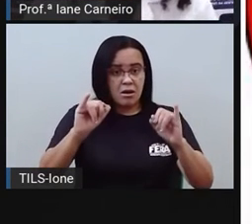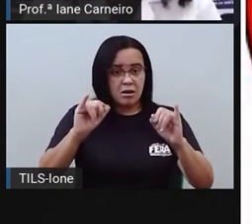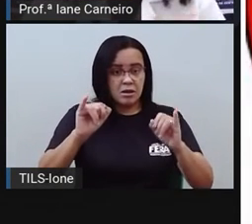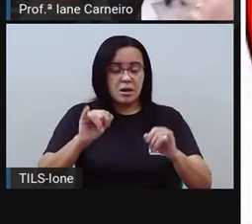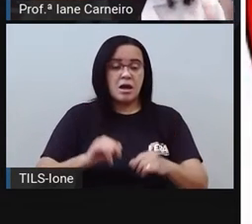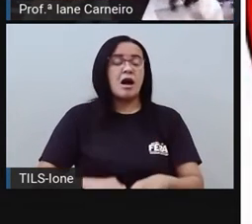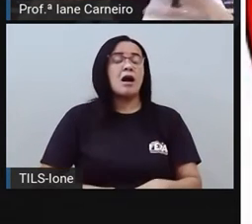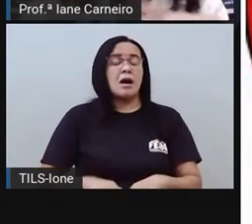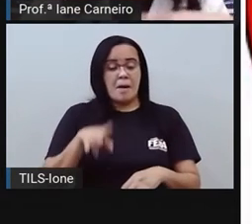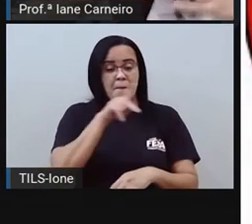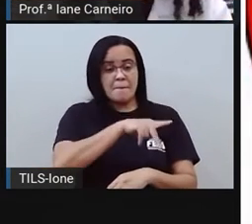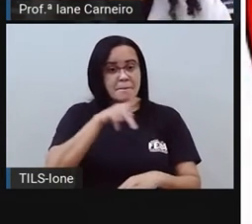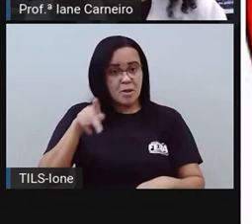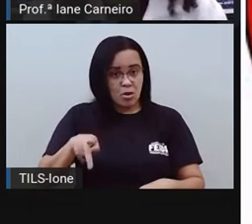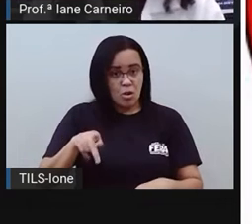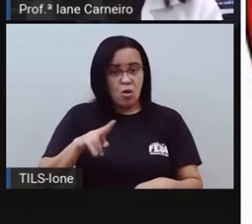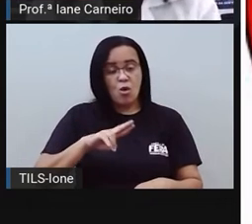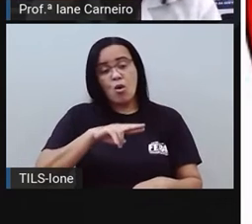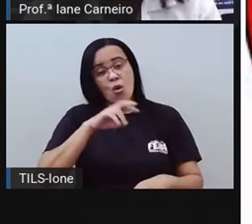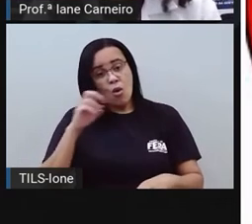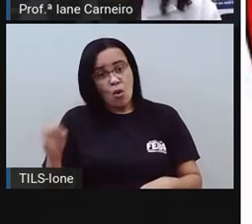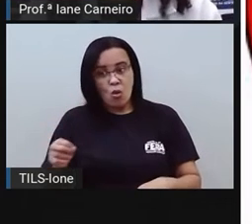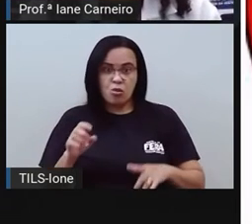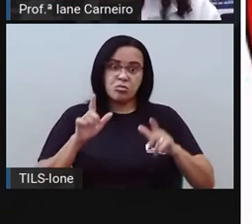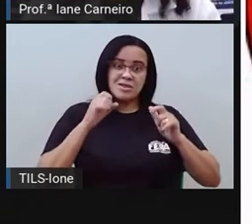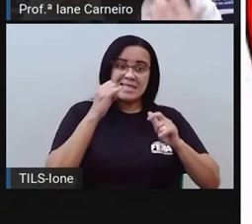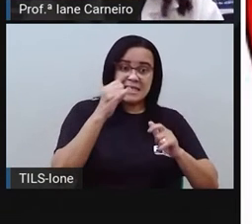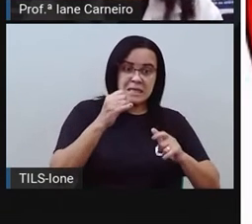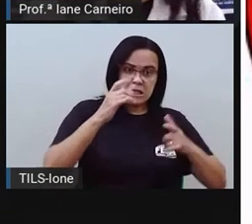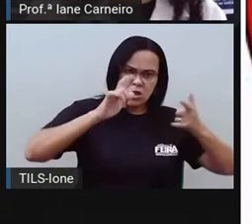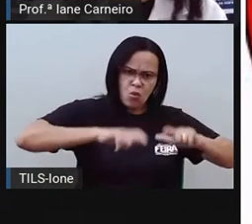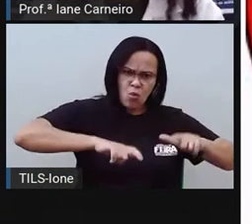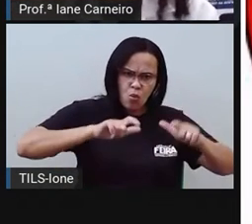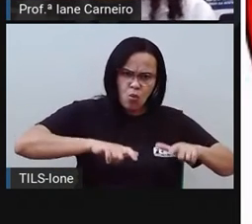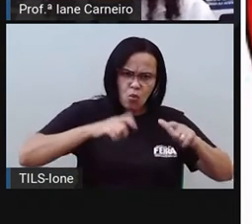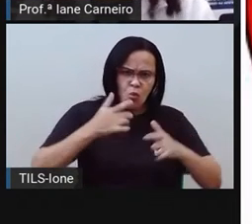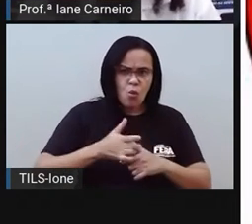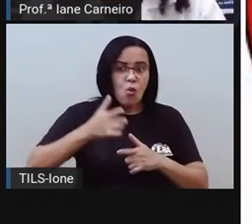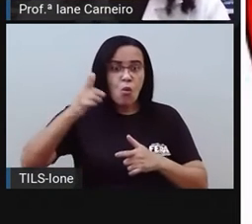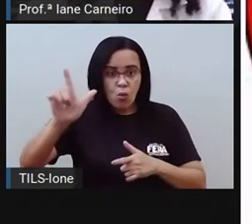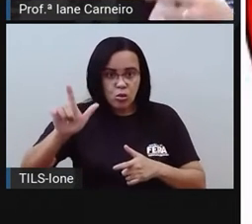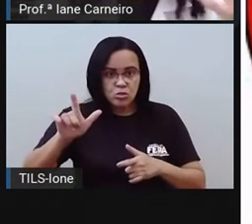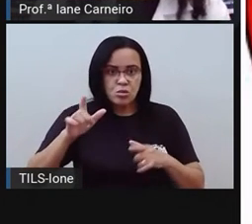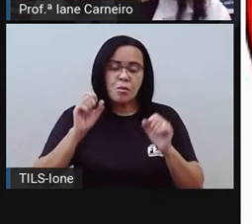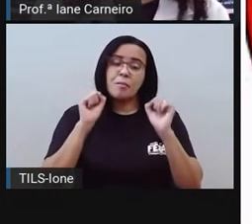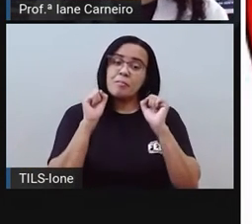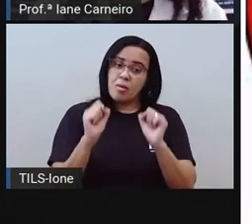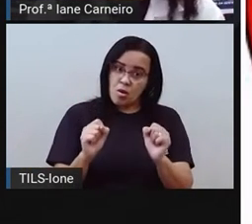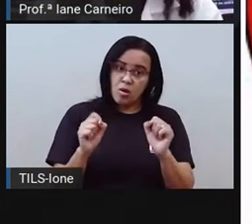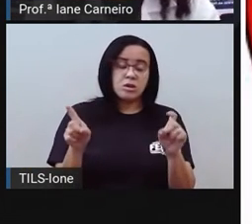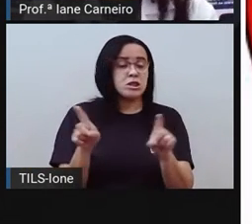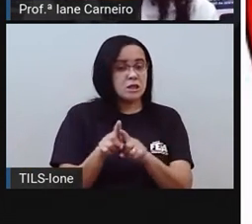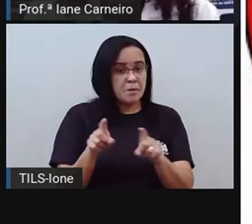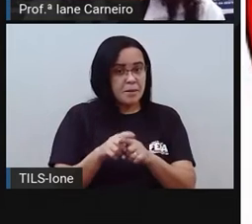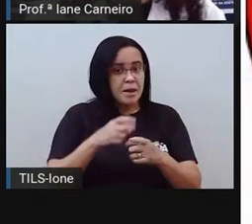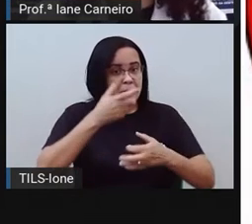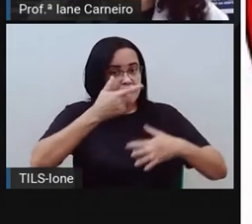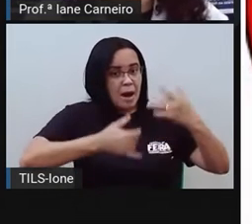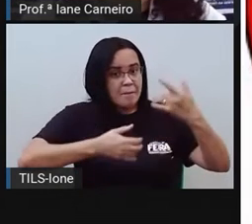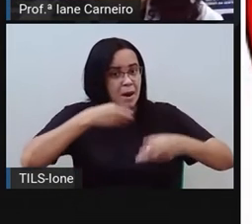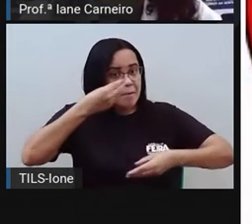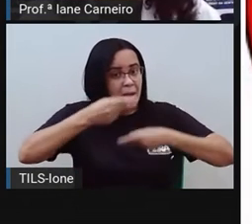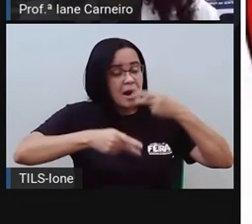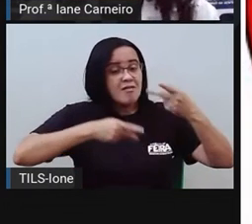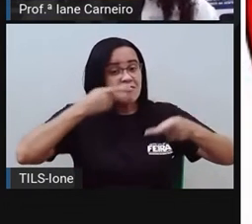prós, né? Ou se for em algum outro ambiente, também é importante buscar a pró, né, um familiar de sua confiança para